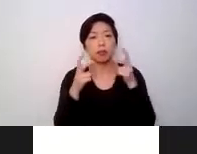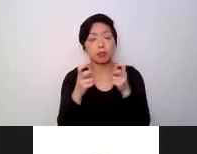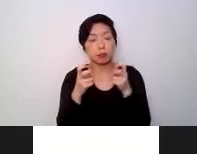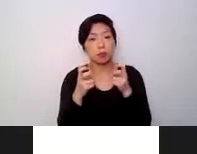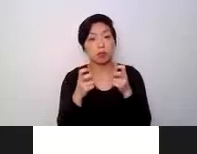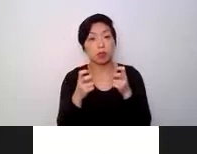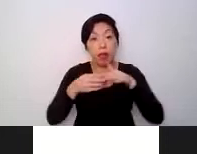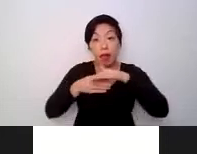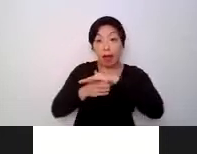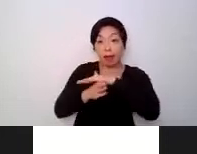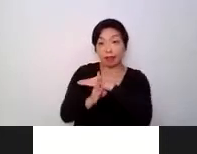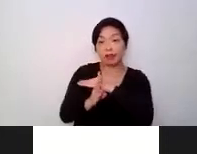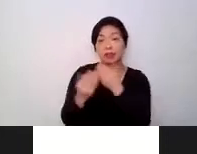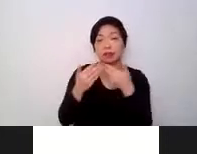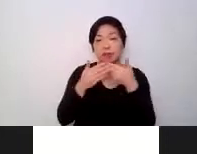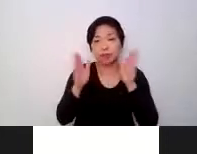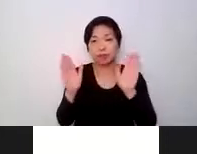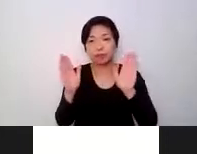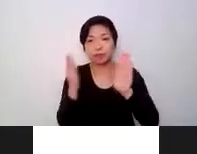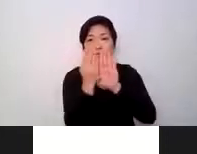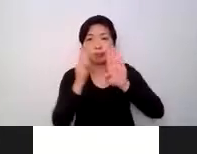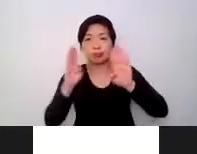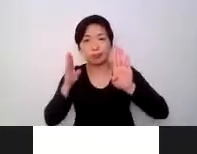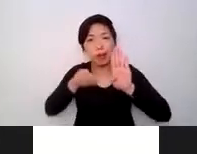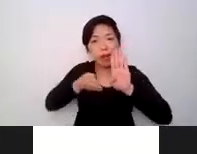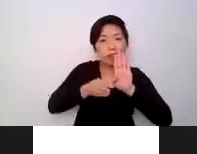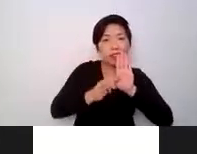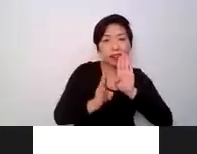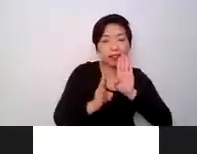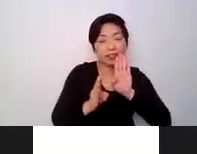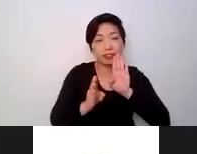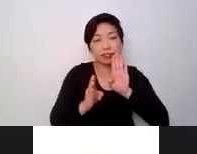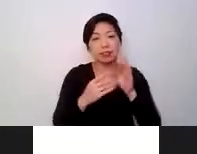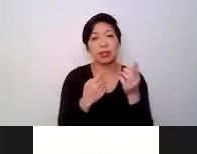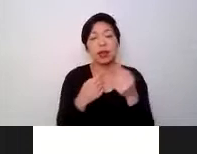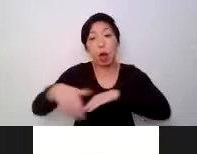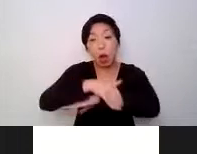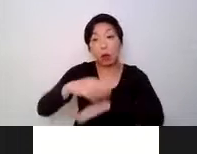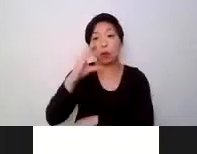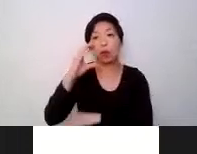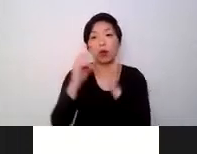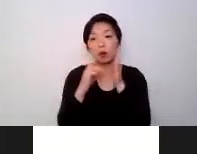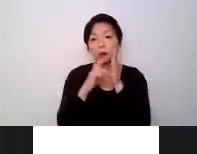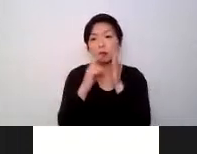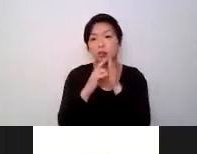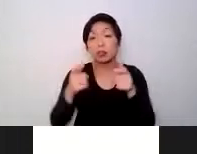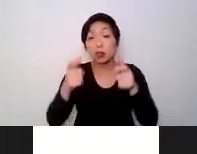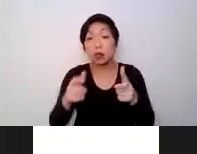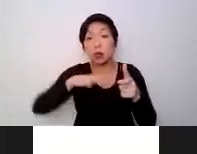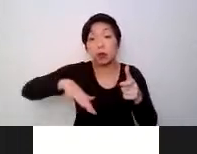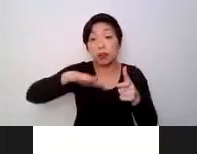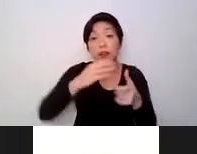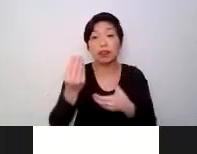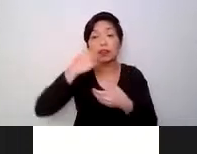entrada da Avenida da Rua da Consolação, na verdade, né, como são esses espaços internos, sempre pautados